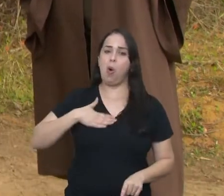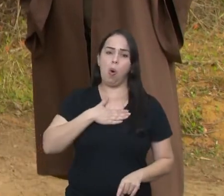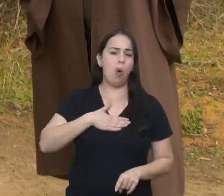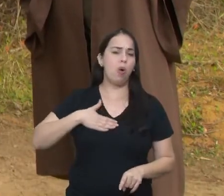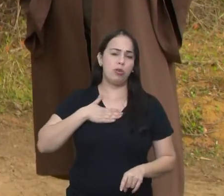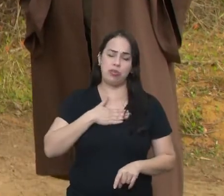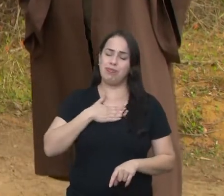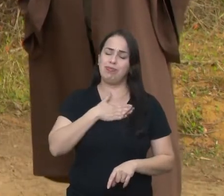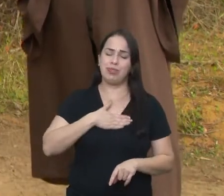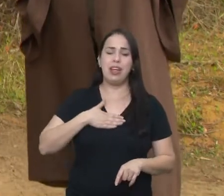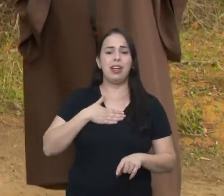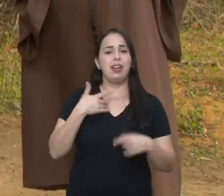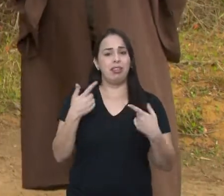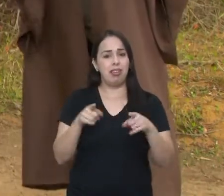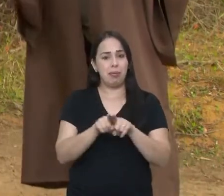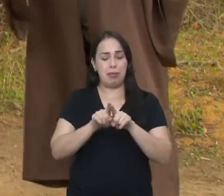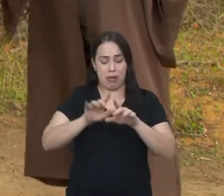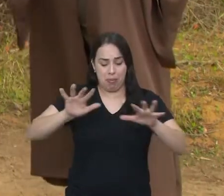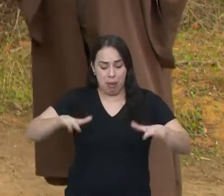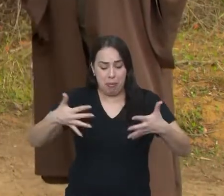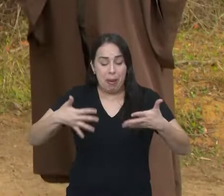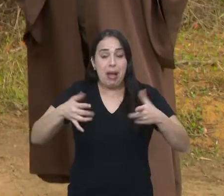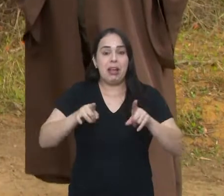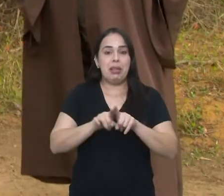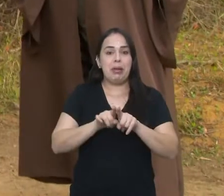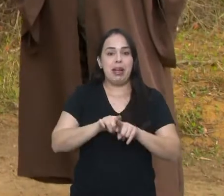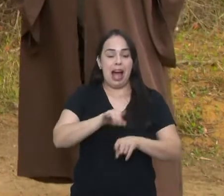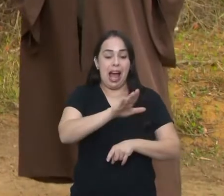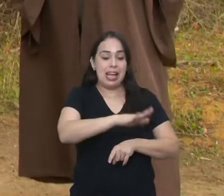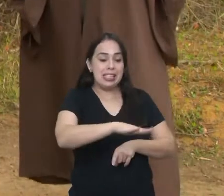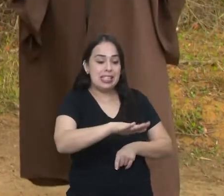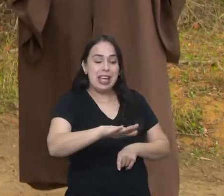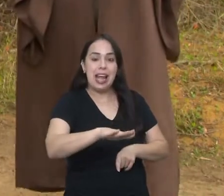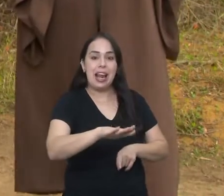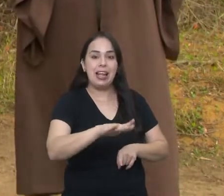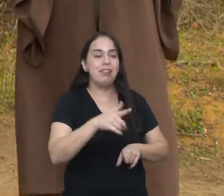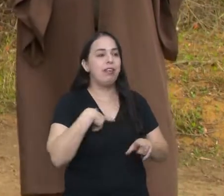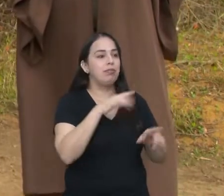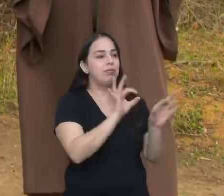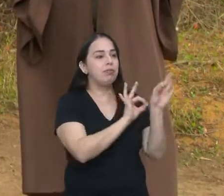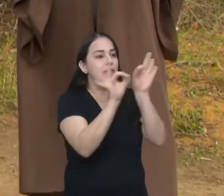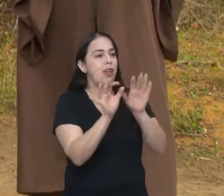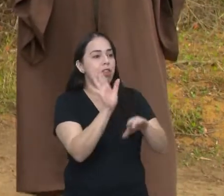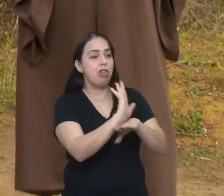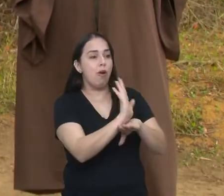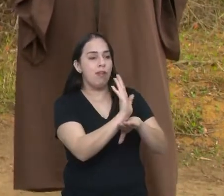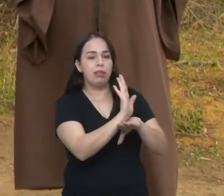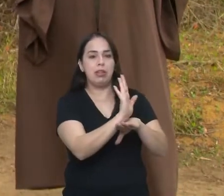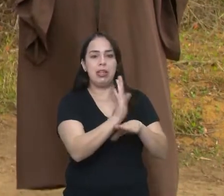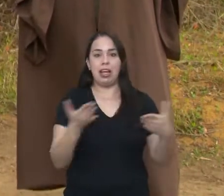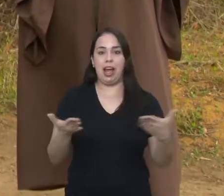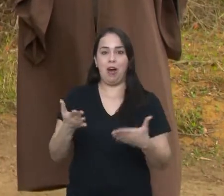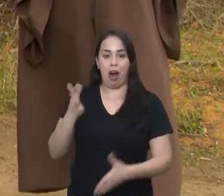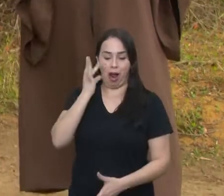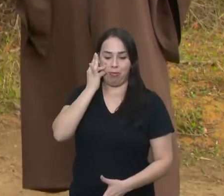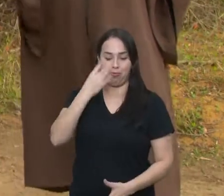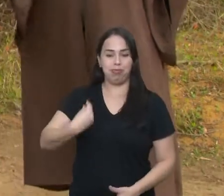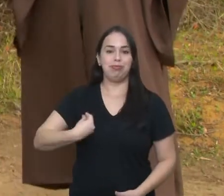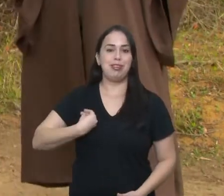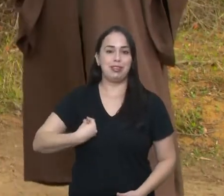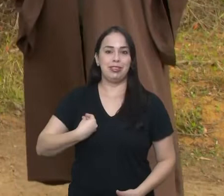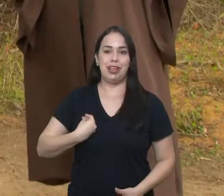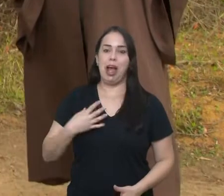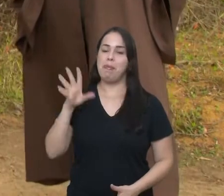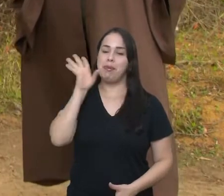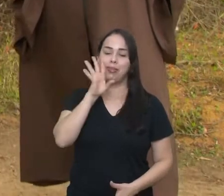eu gosto muito de fazer, então isso me estimula, ver a criançada ver das telas do cinema, direto ao contato com eles é muito satisfatório, é